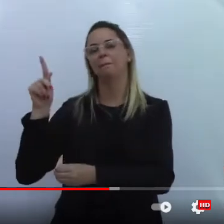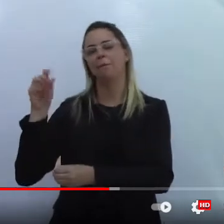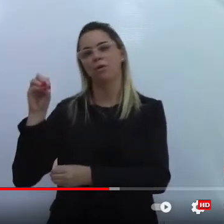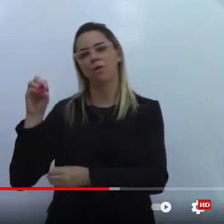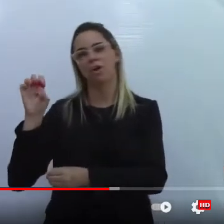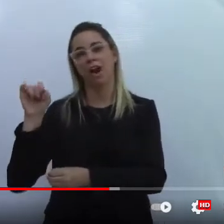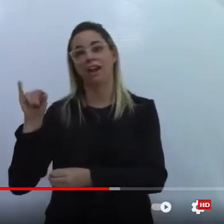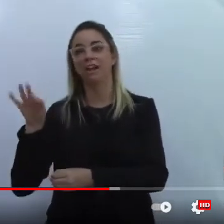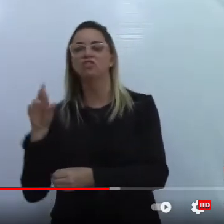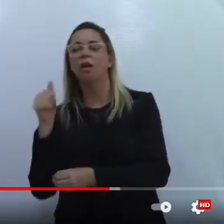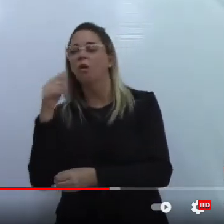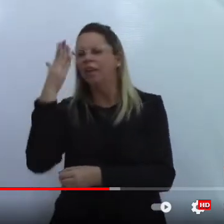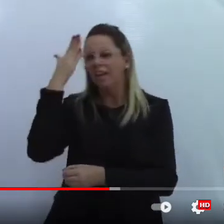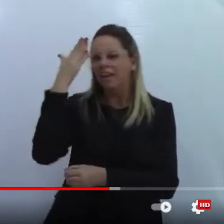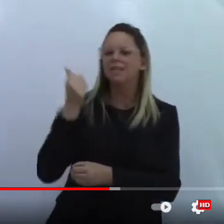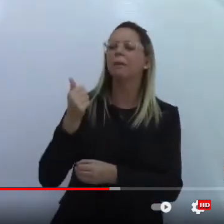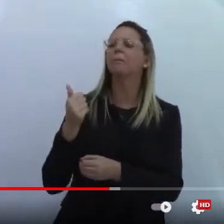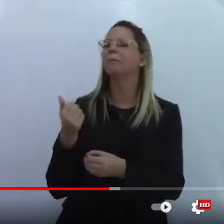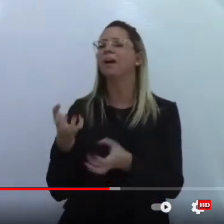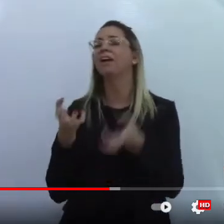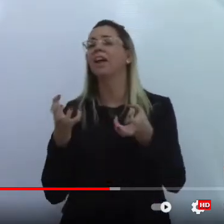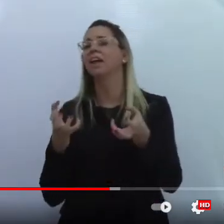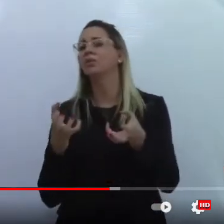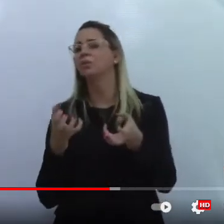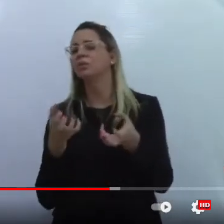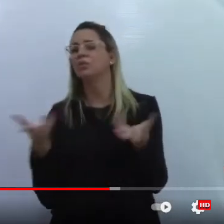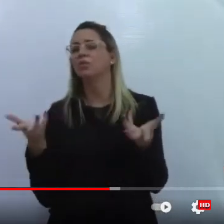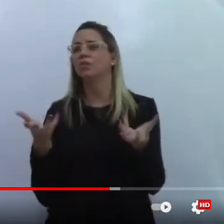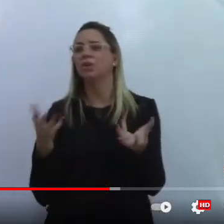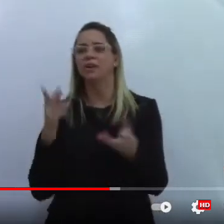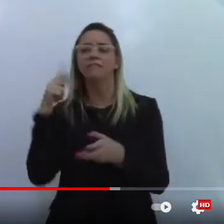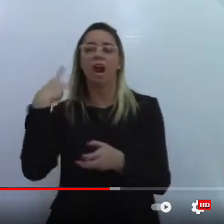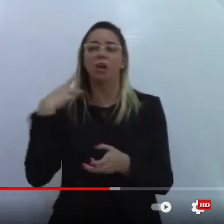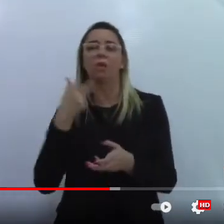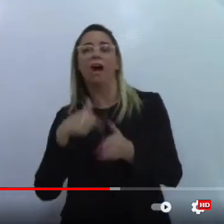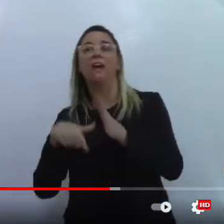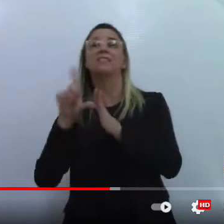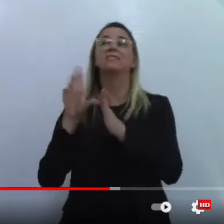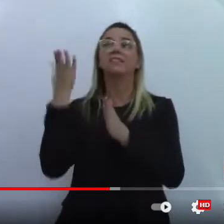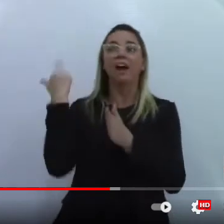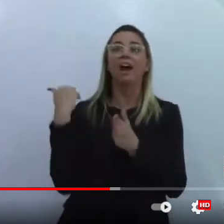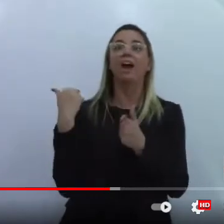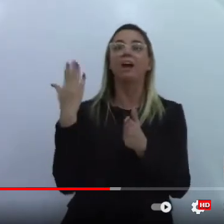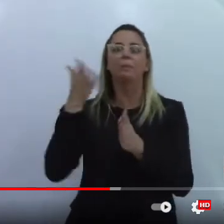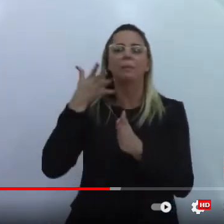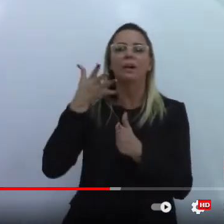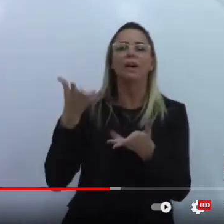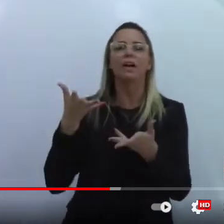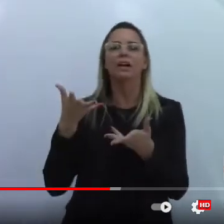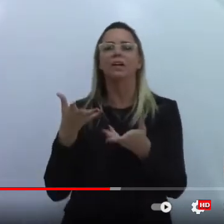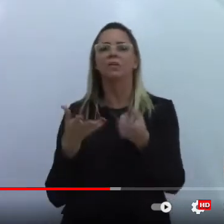vereadores que me antecederam, que dizem aqui que dinheiro não resolve, quem foi que gastou dinheiro em Capoeiras?